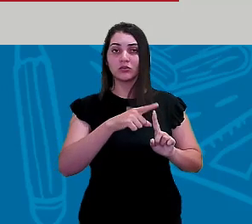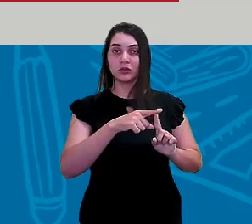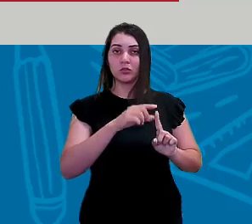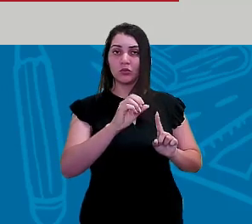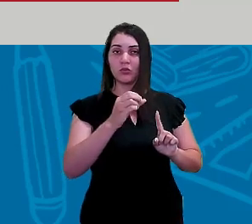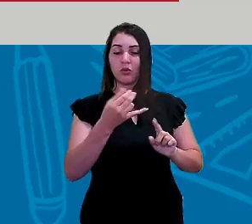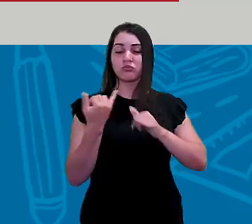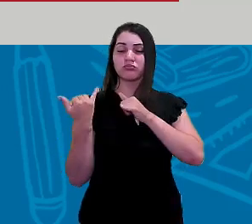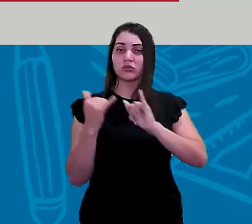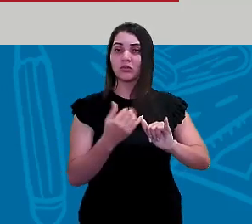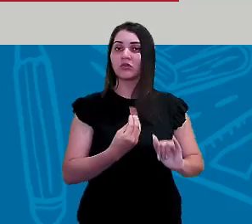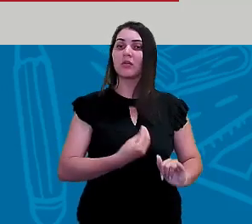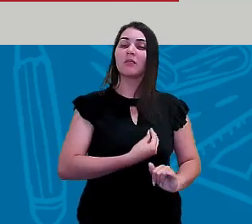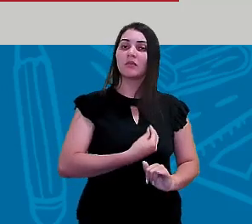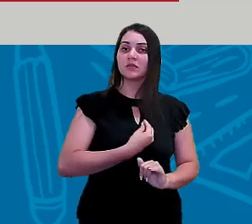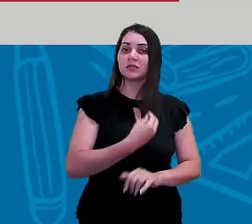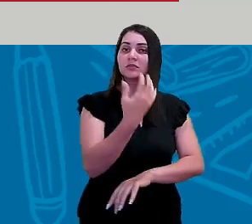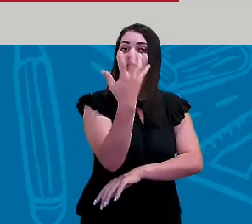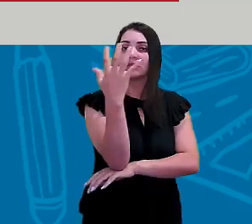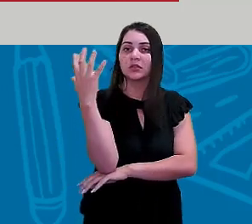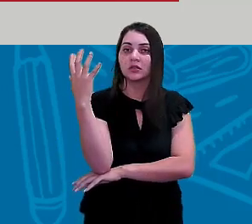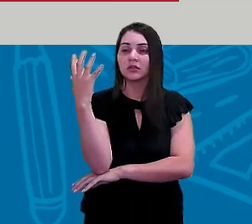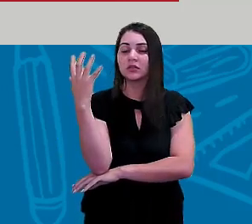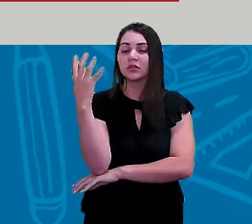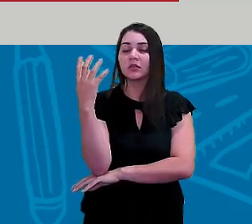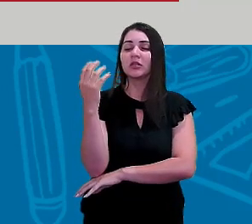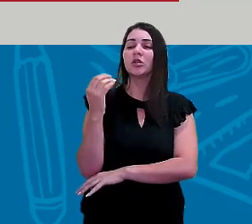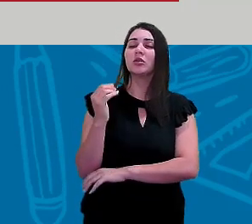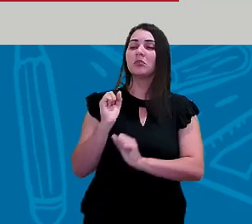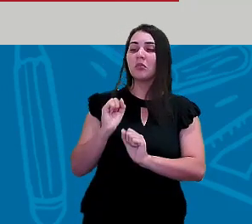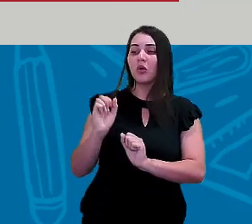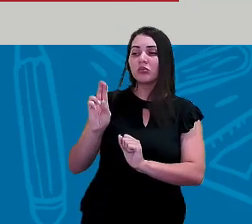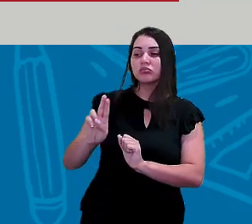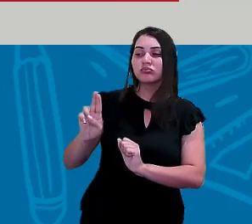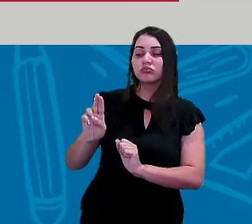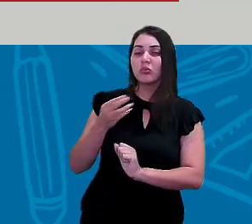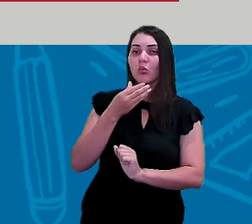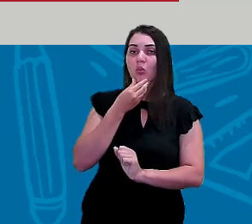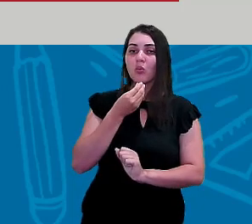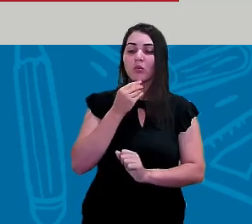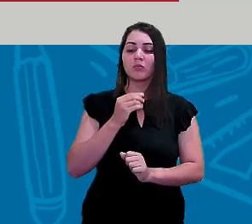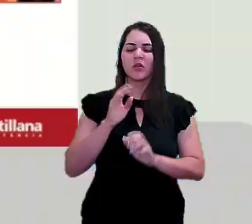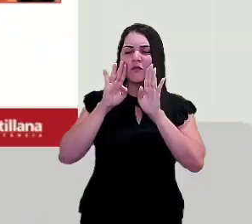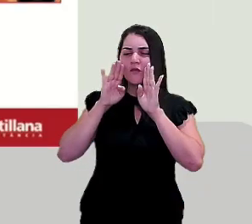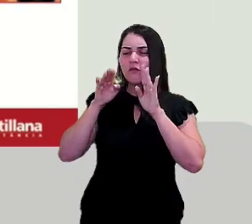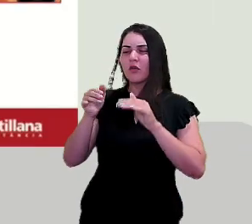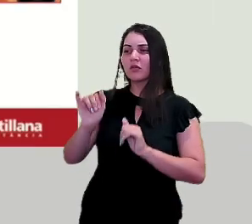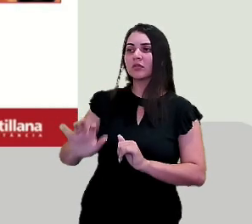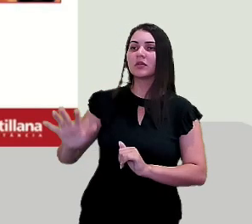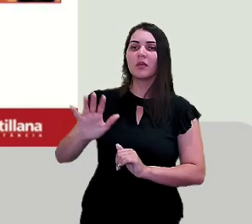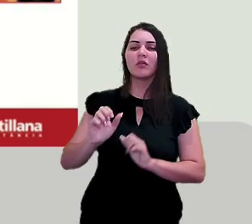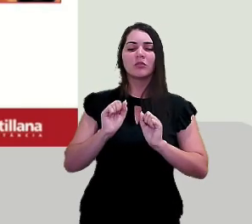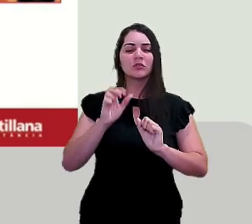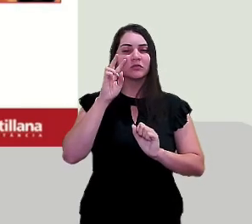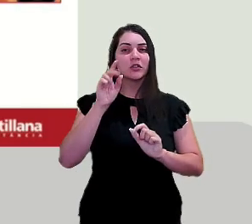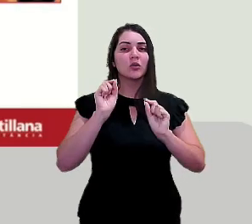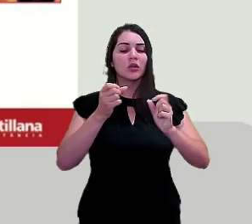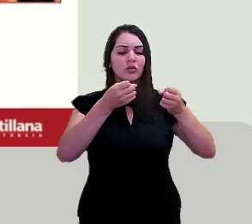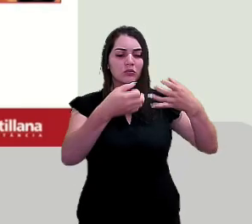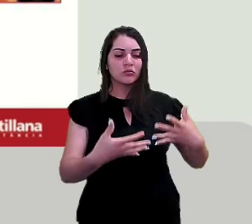presente na natureza, essenciais ou úteis ao homem. Foca aí nessa imagem para poder a gente ver mais ou menos uma explicação bem